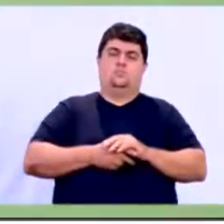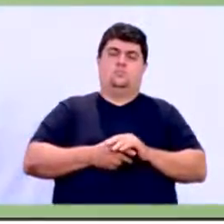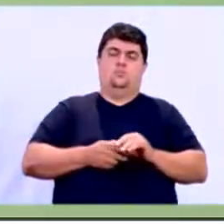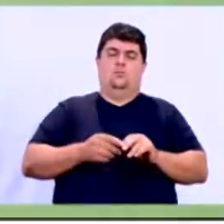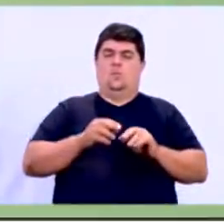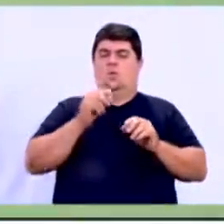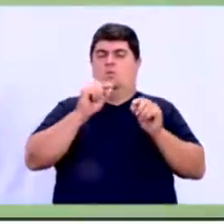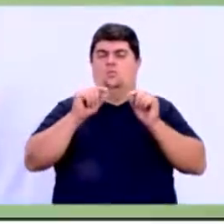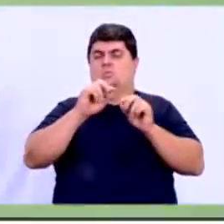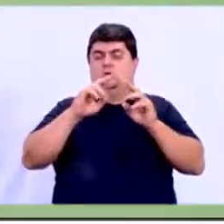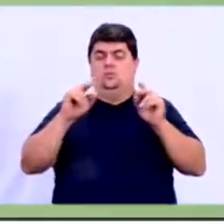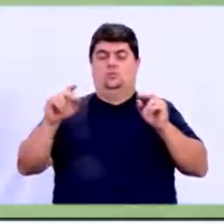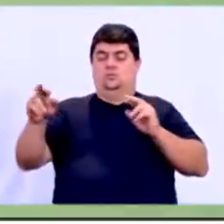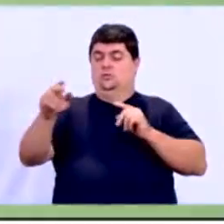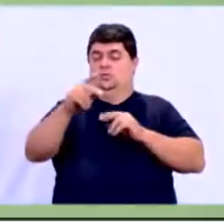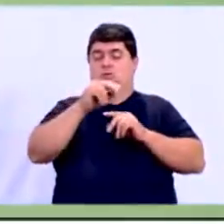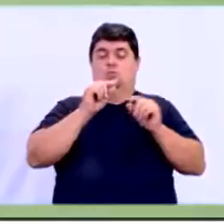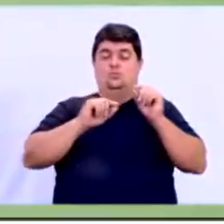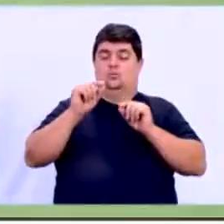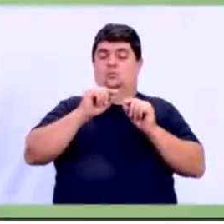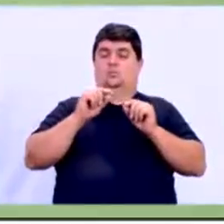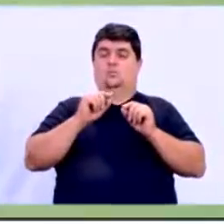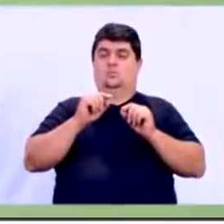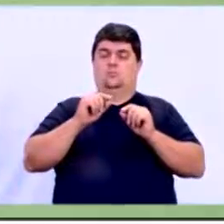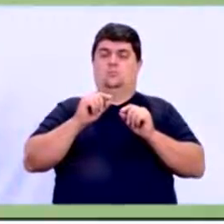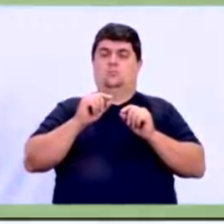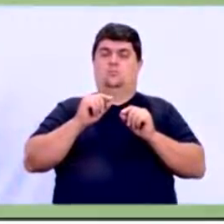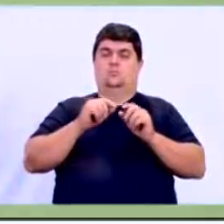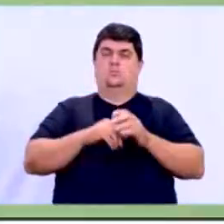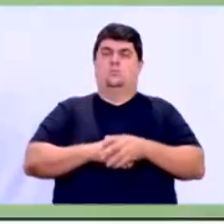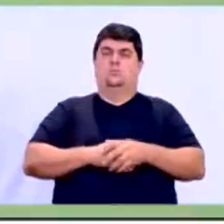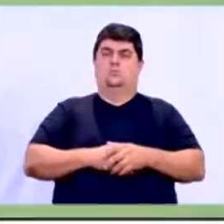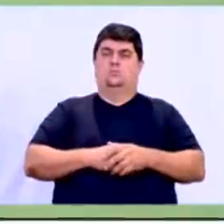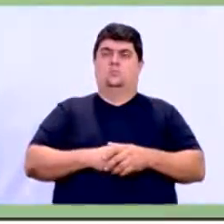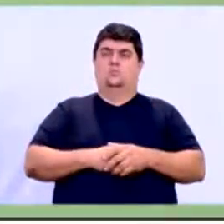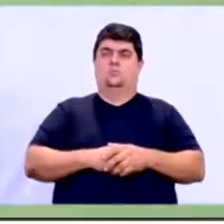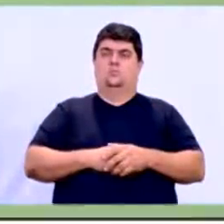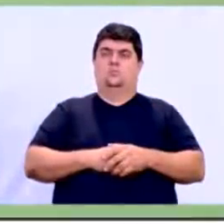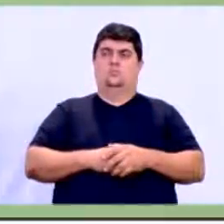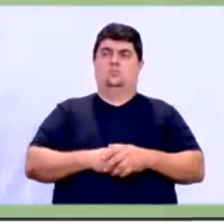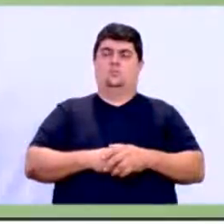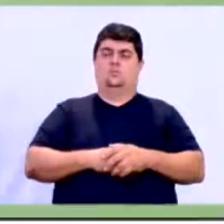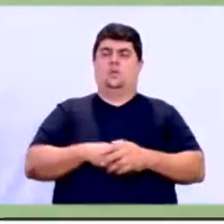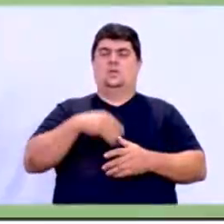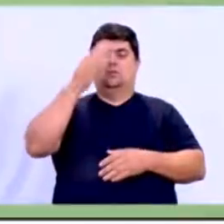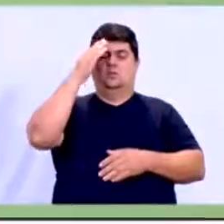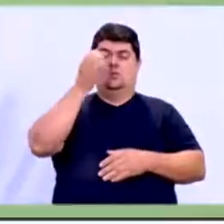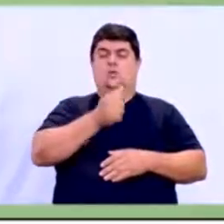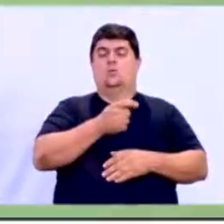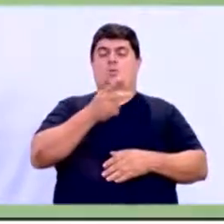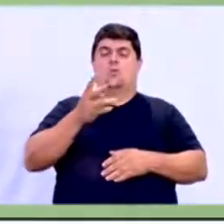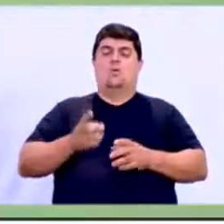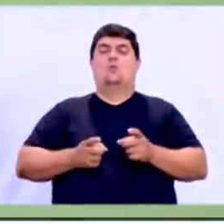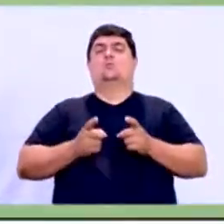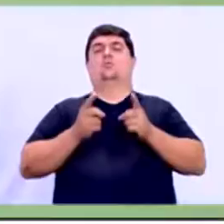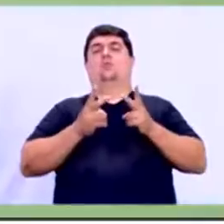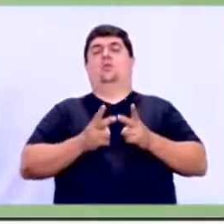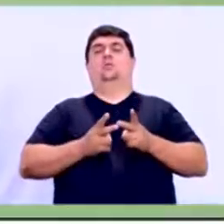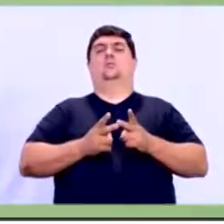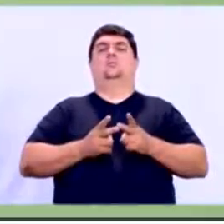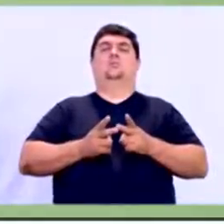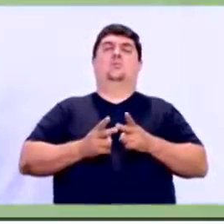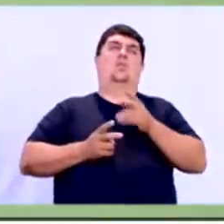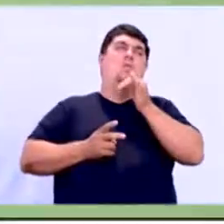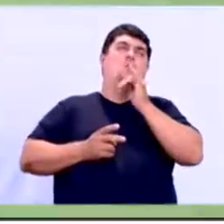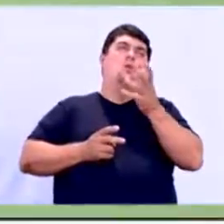seu serviço, dos seus concorrentes, né? Isso você deve se questionar. A previsão de vendas, que seria então uma estimativa